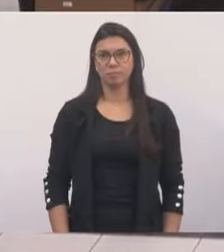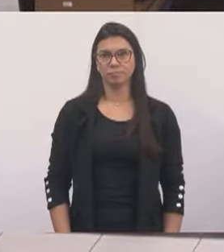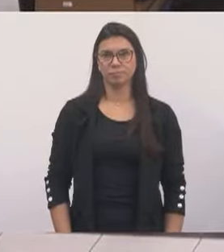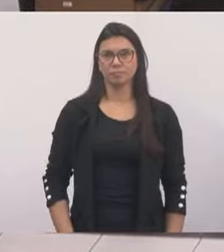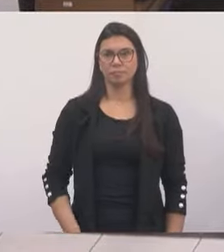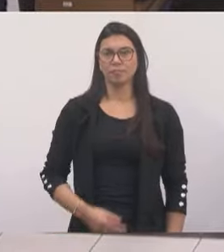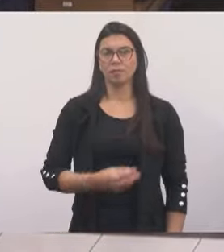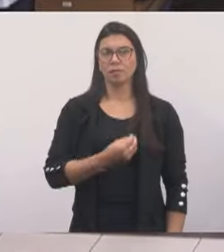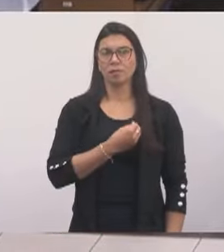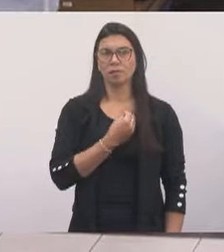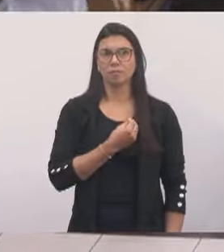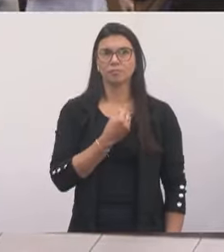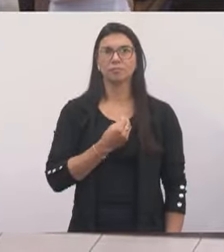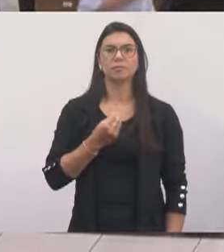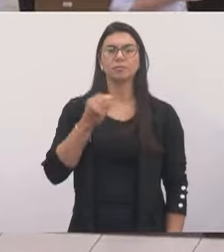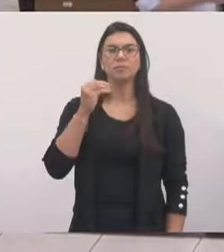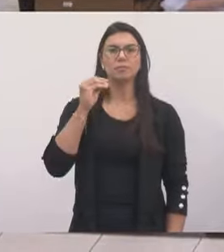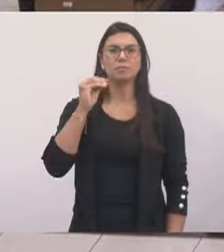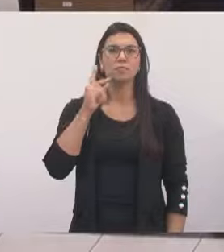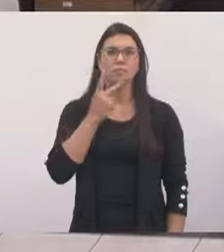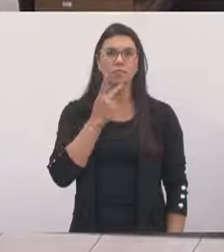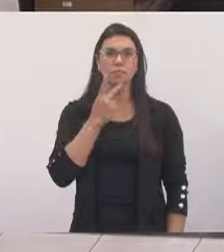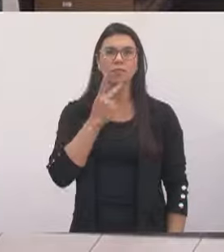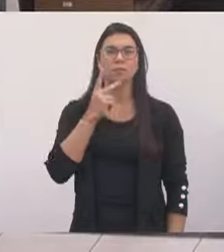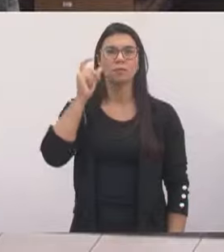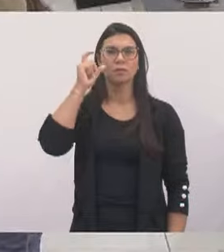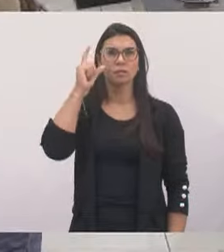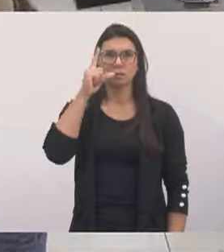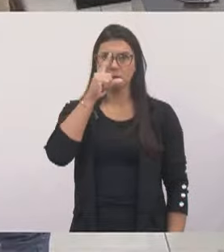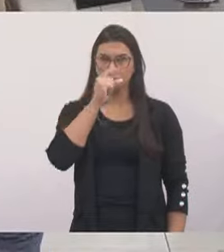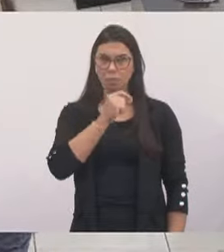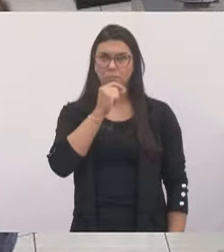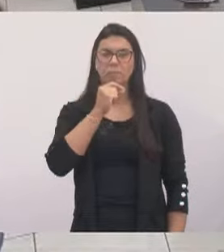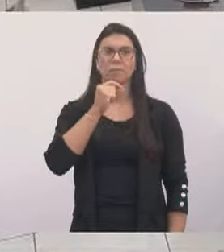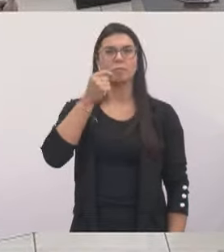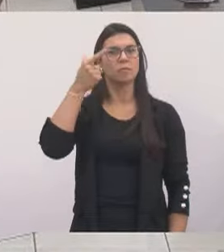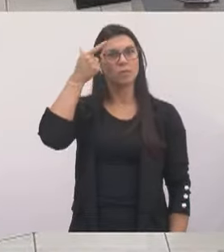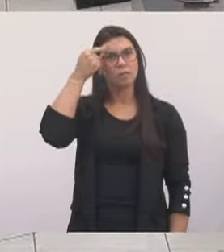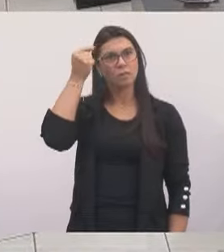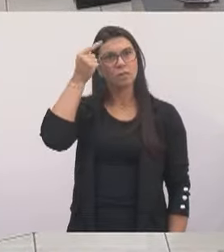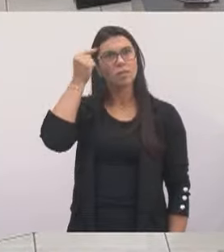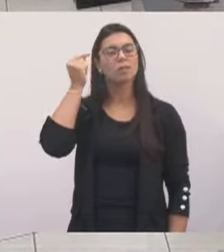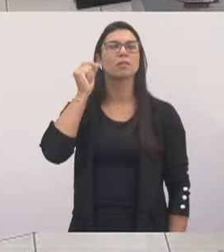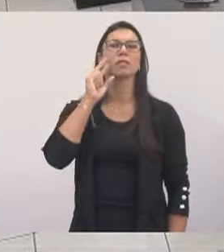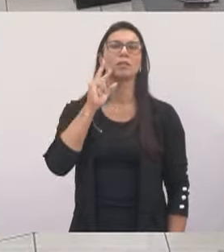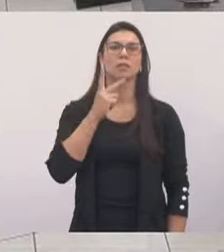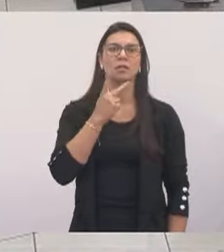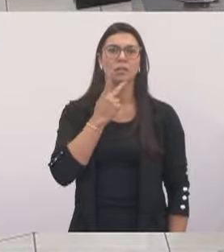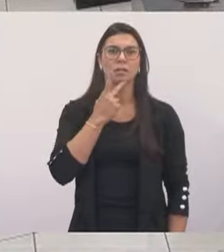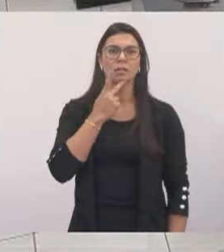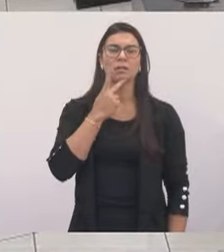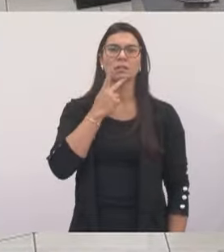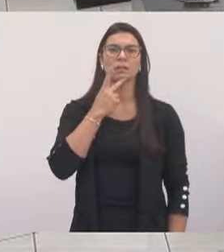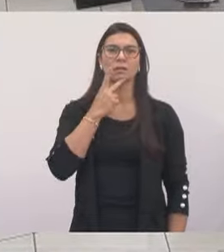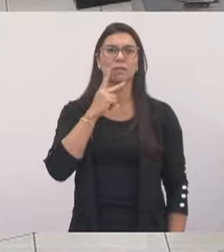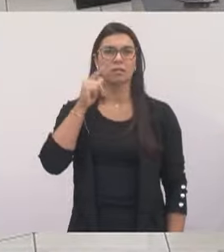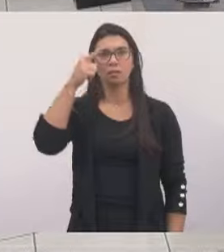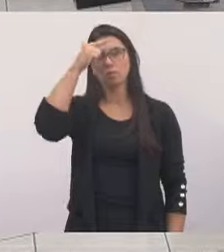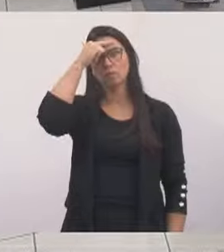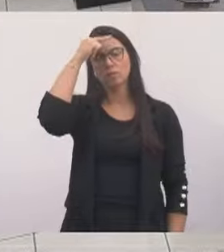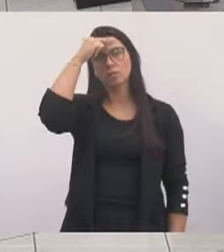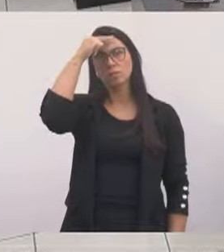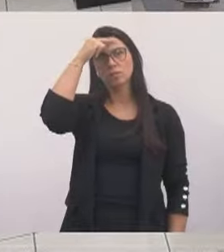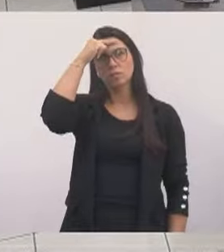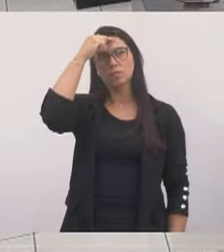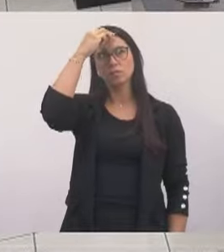Estão presentes os vereadores Abner Rosa, vereador Dude, vereador Edgar Sazak, vereador Hernani Barreto, vereador Luiz Flávio,